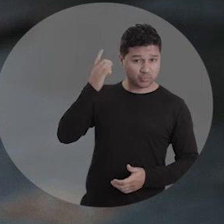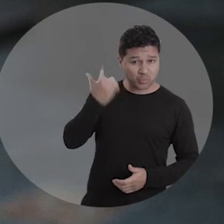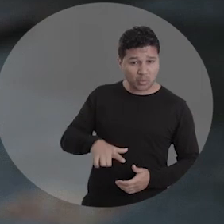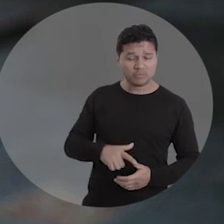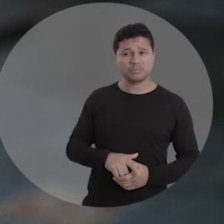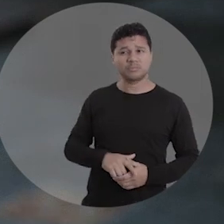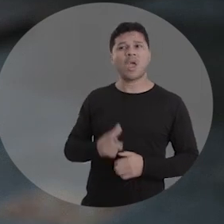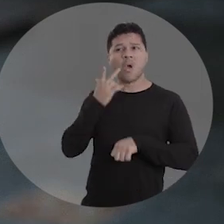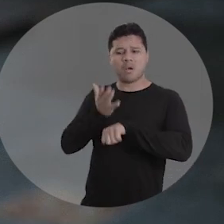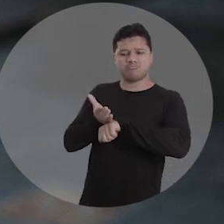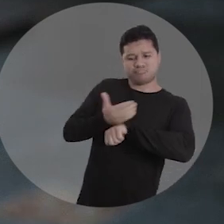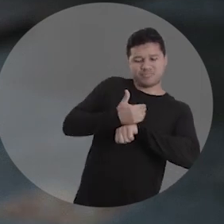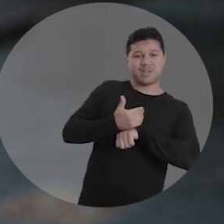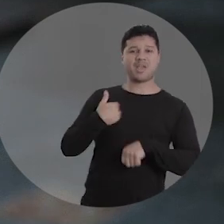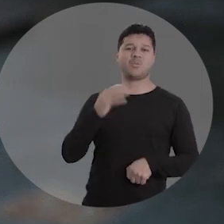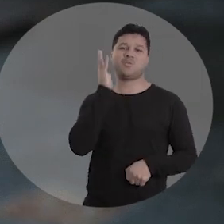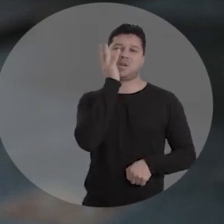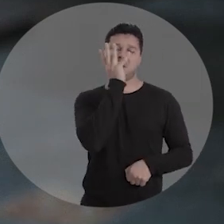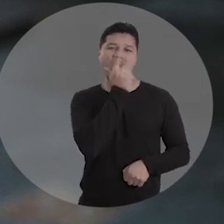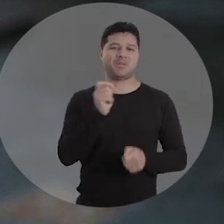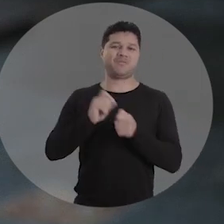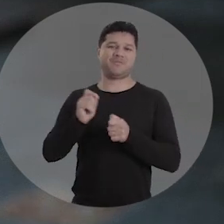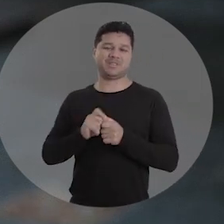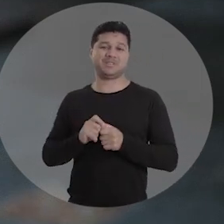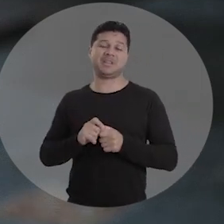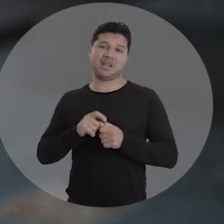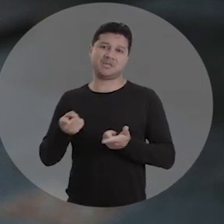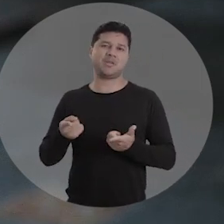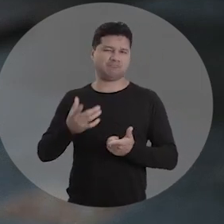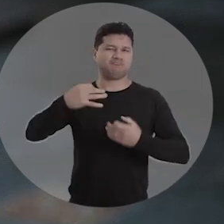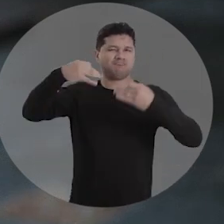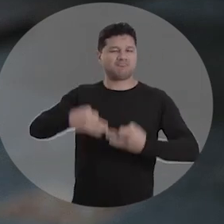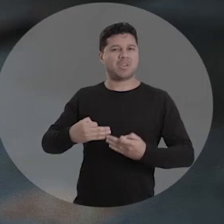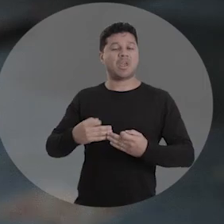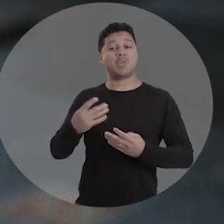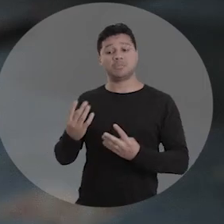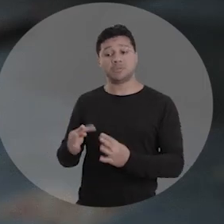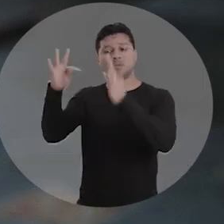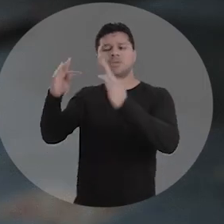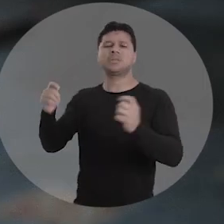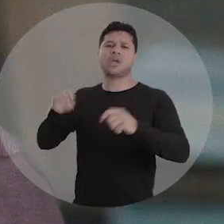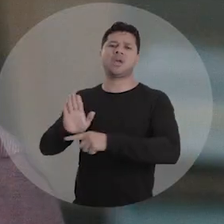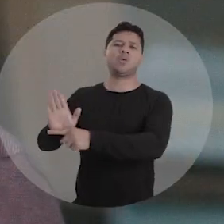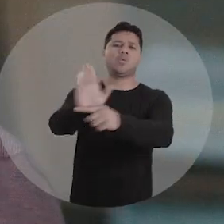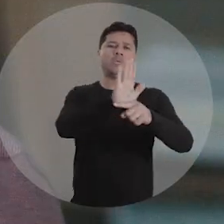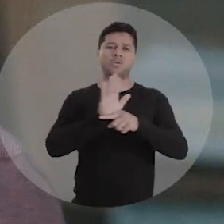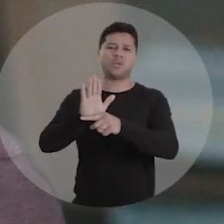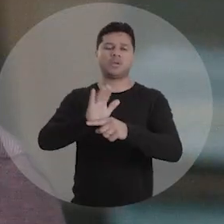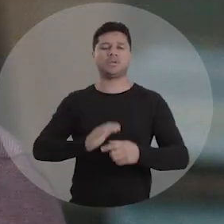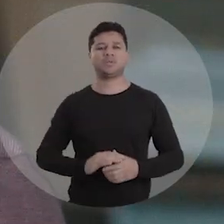faria mais cedo de temores de mais para fazer é isso que eu faria uma certeza acho que a tecnologia está só pra ajudar